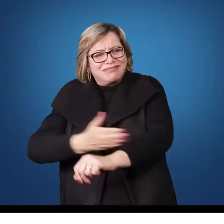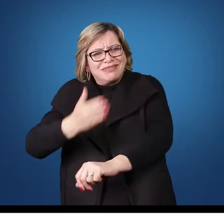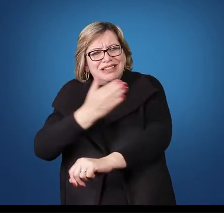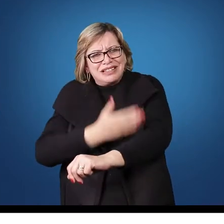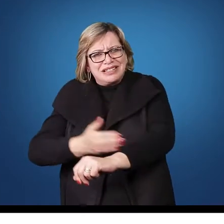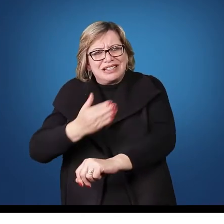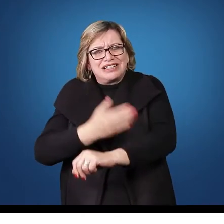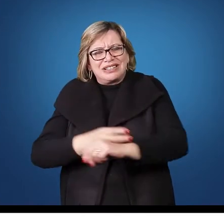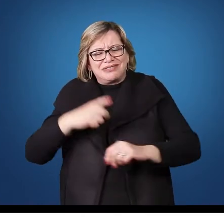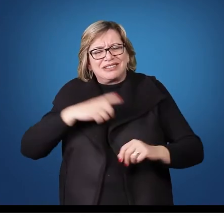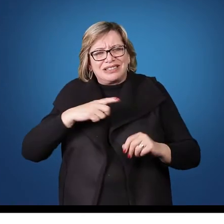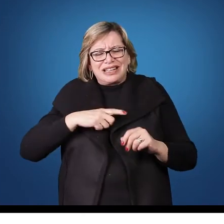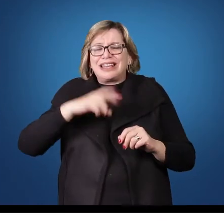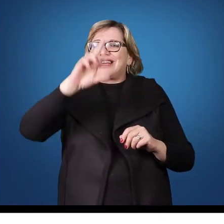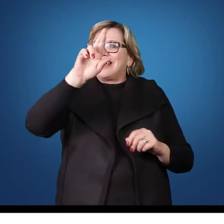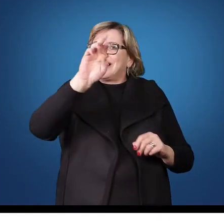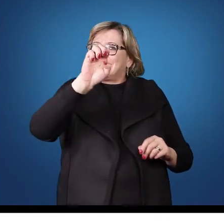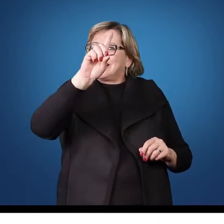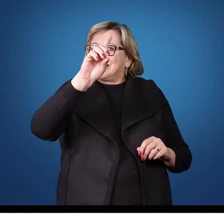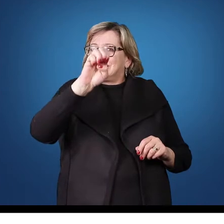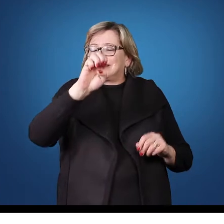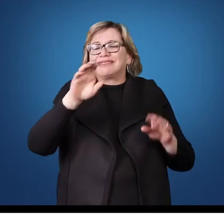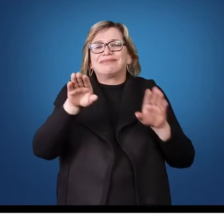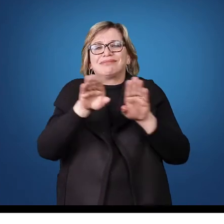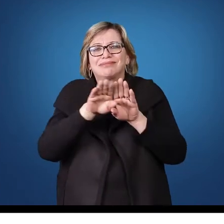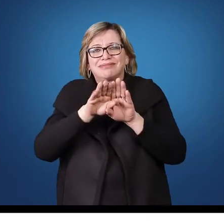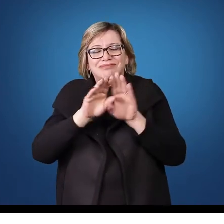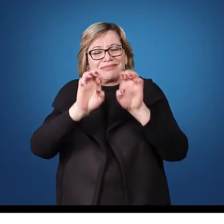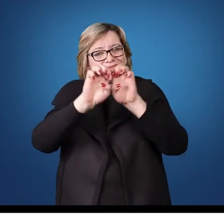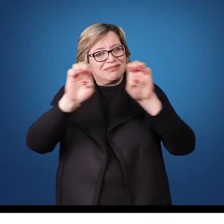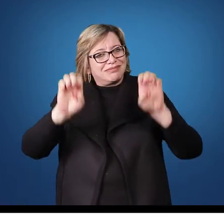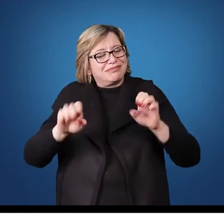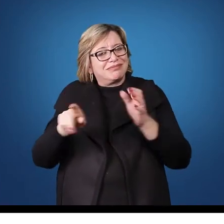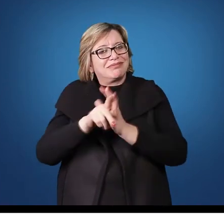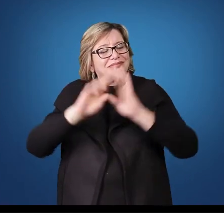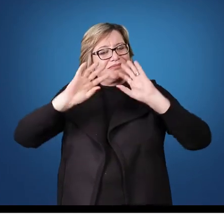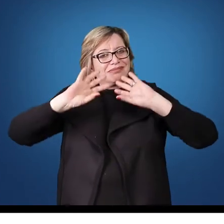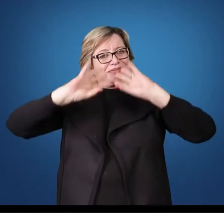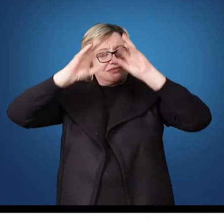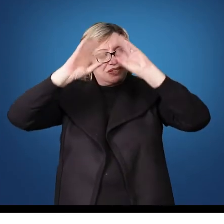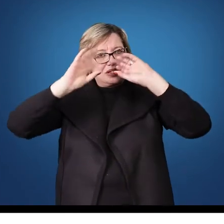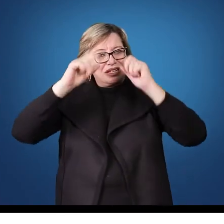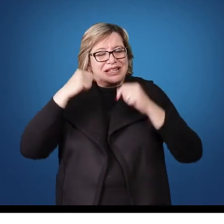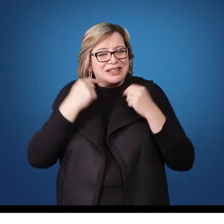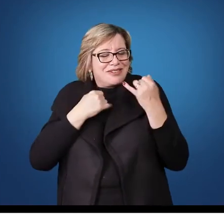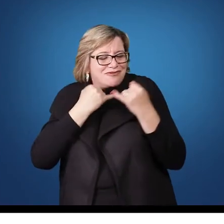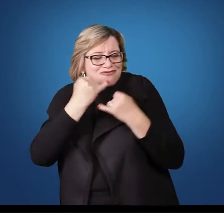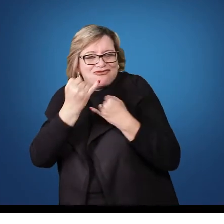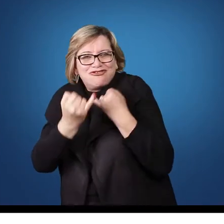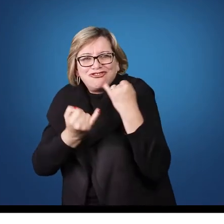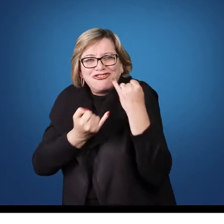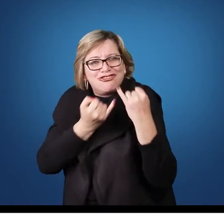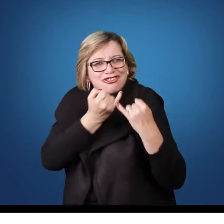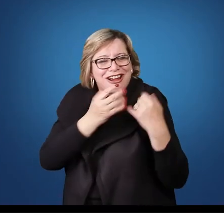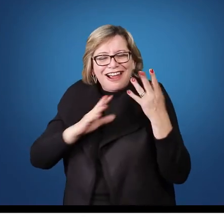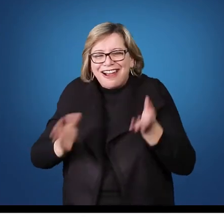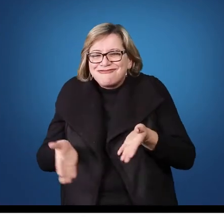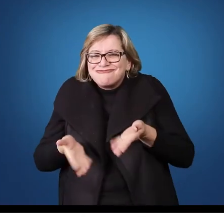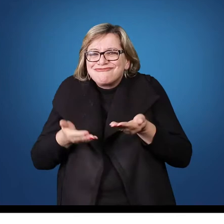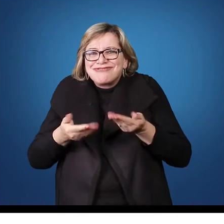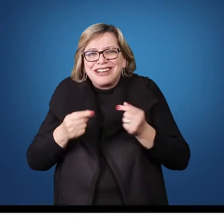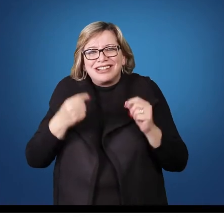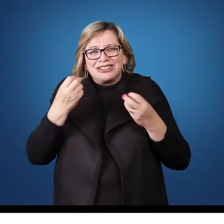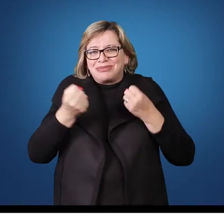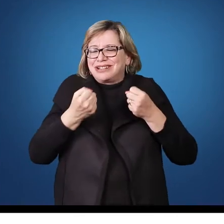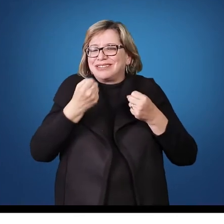elemento central, que é a rede, um elemento da estrutura do jogo do voleibol, e dessa forma eles vão se divertindo de forma mais motivante do que